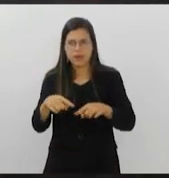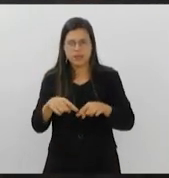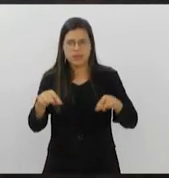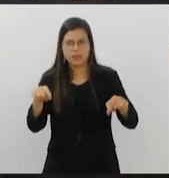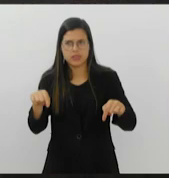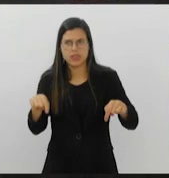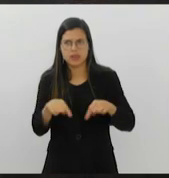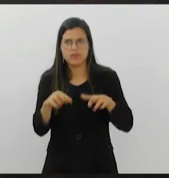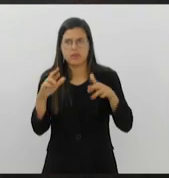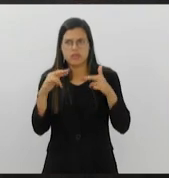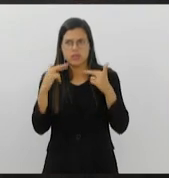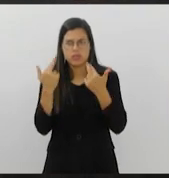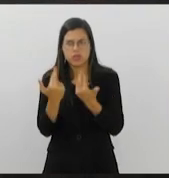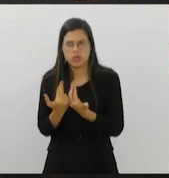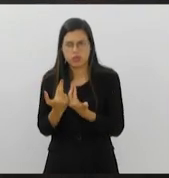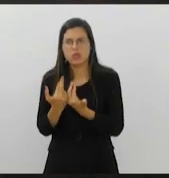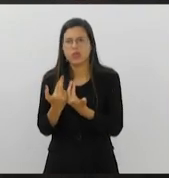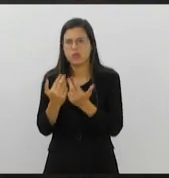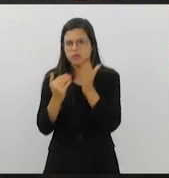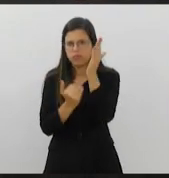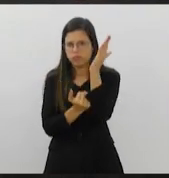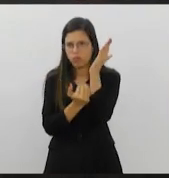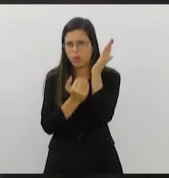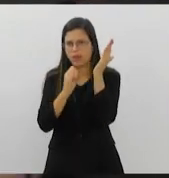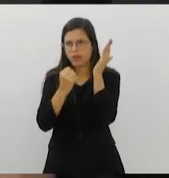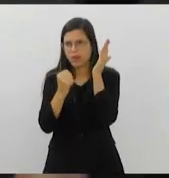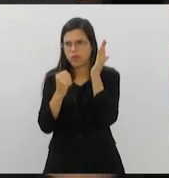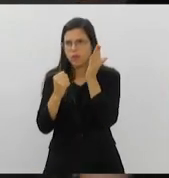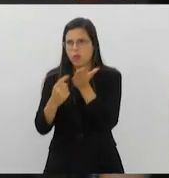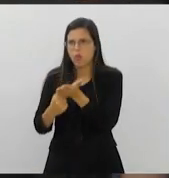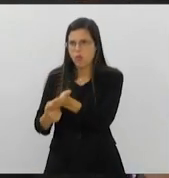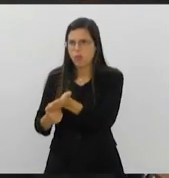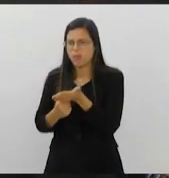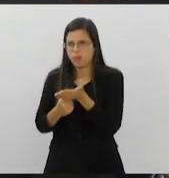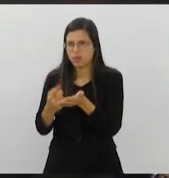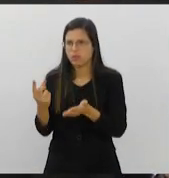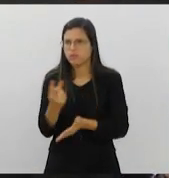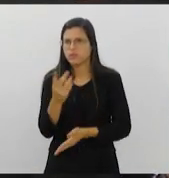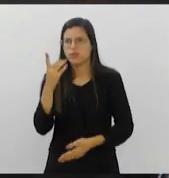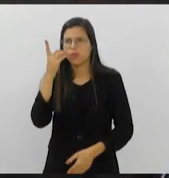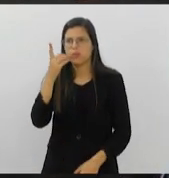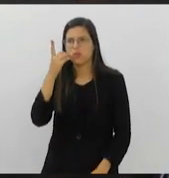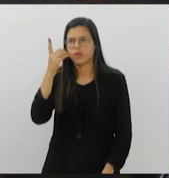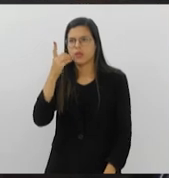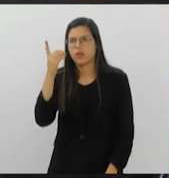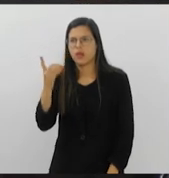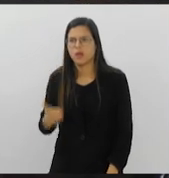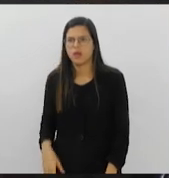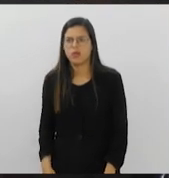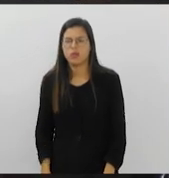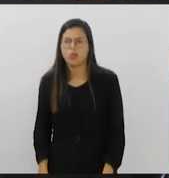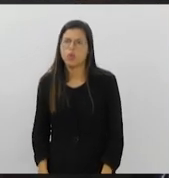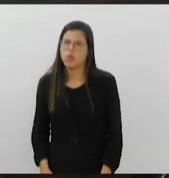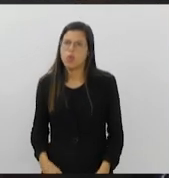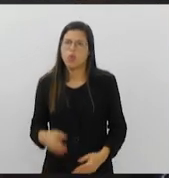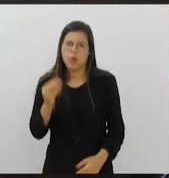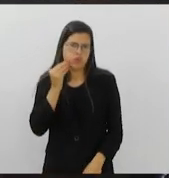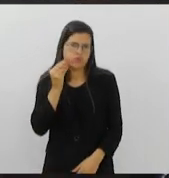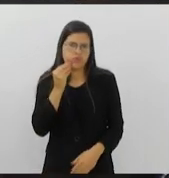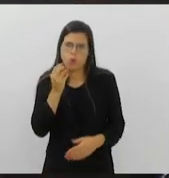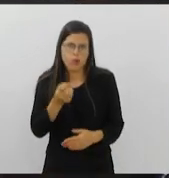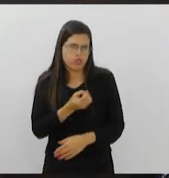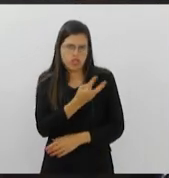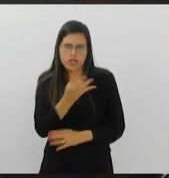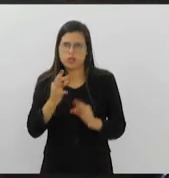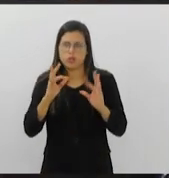andar, combine com a deputada Marta, com a deputada Murim, um número de gente que não vai dar para atender todo mundo junto, mas